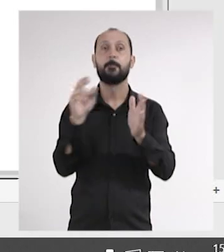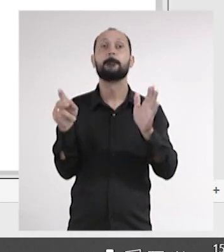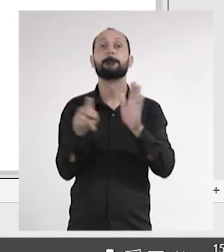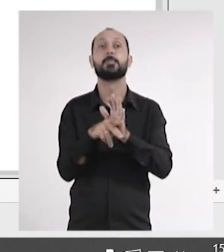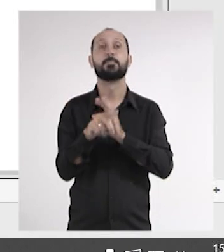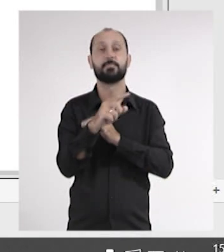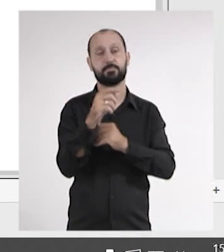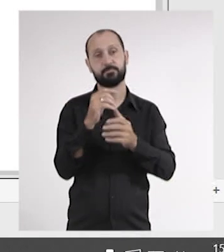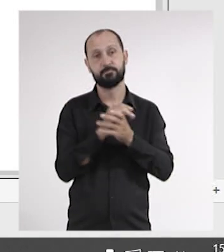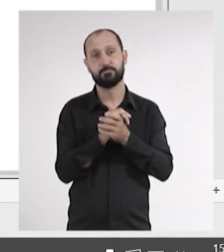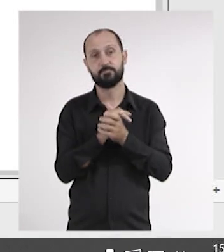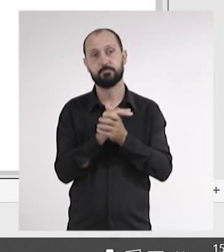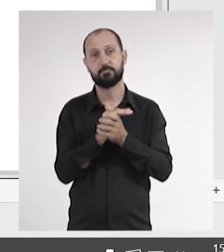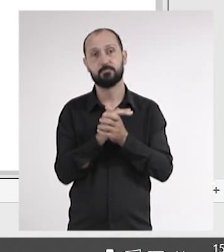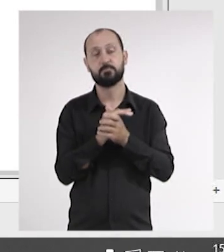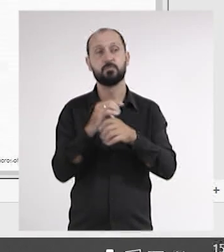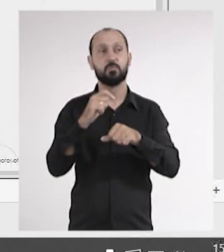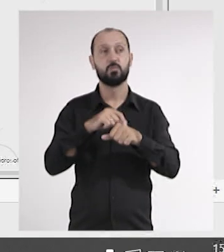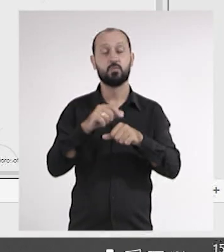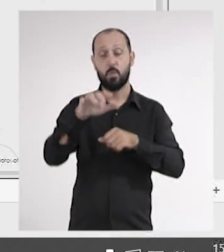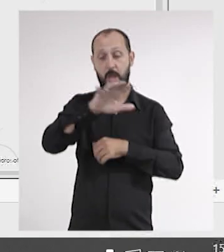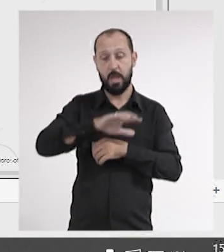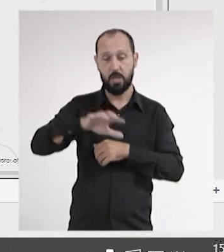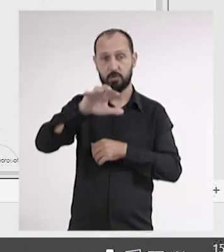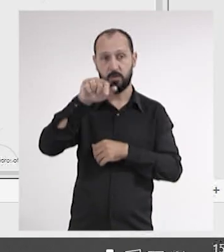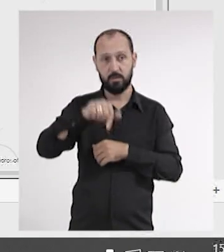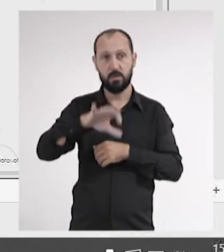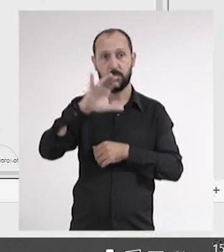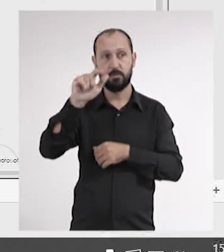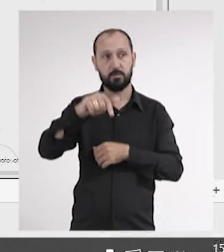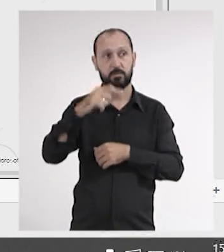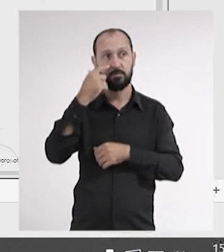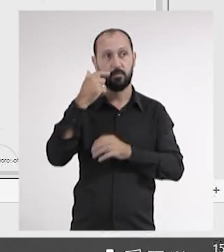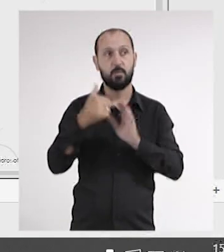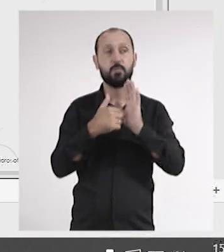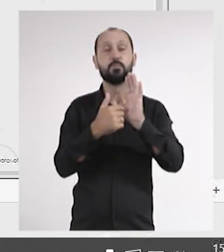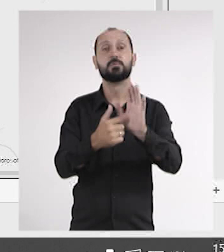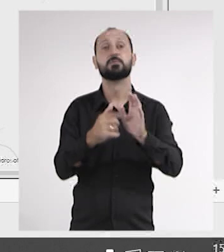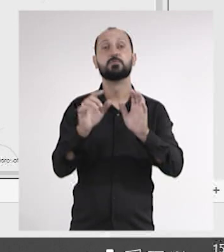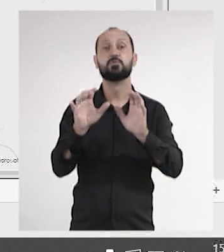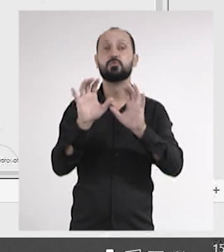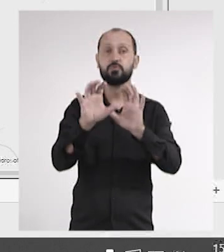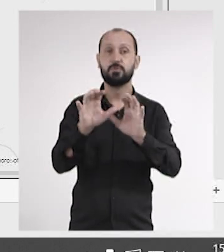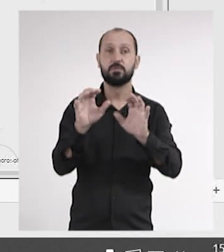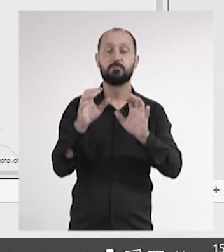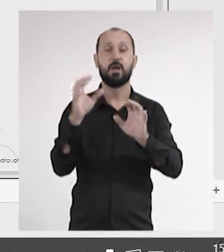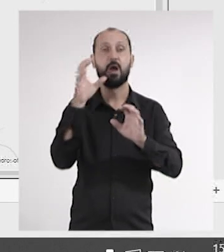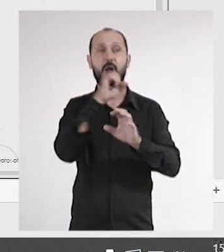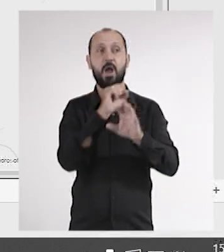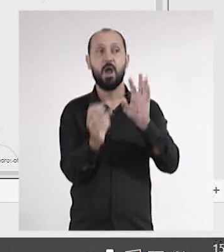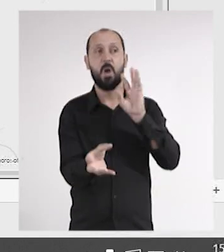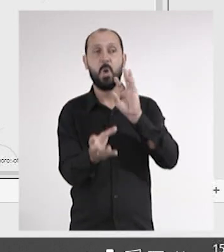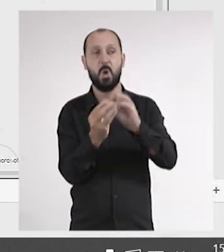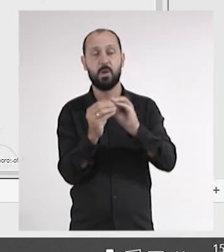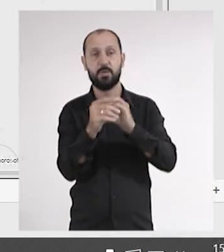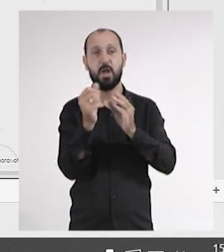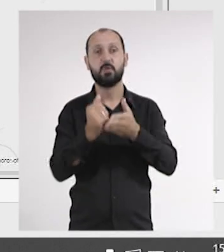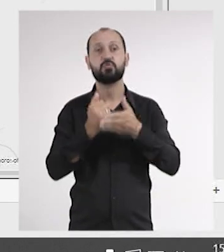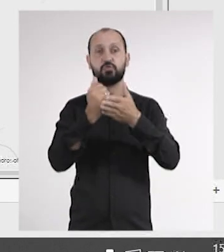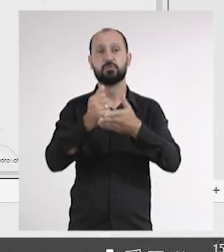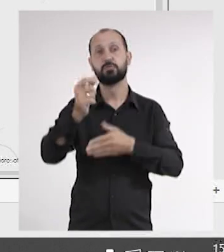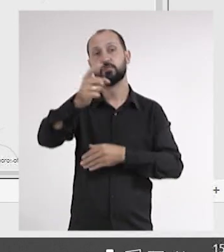aqui no perímetro de Campo Grande. Então, trazendo de forma mais sintética, mais resumida e ajudando,